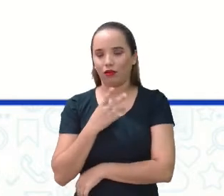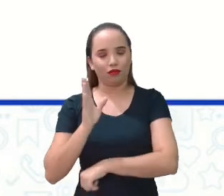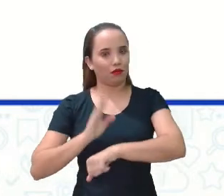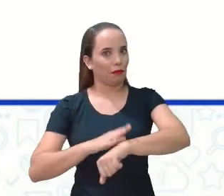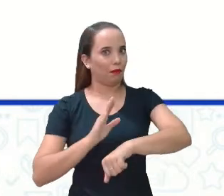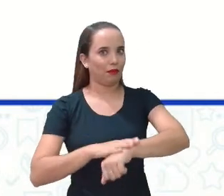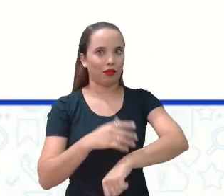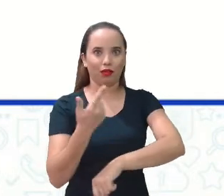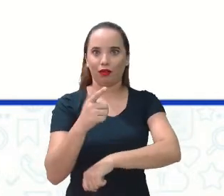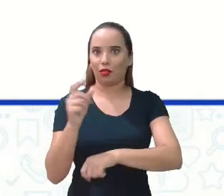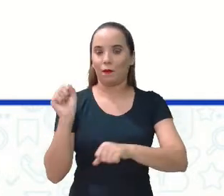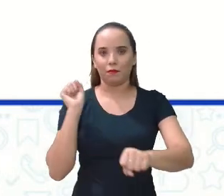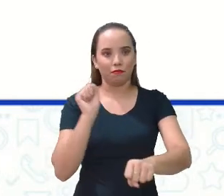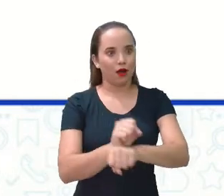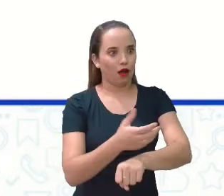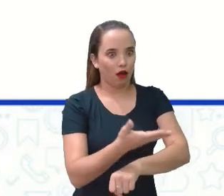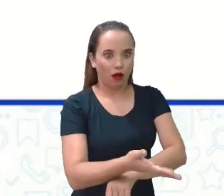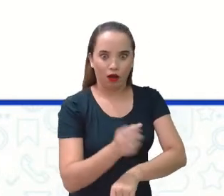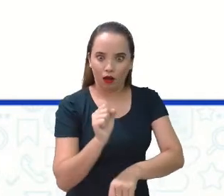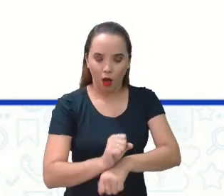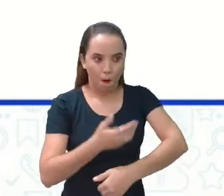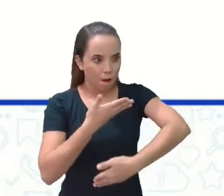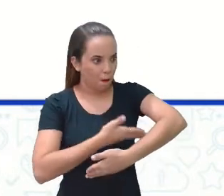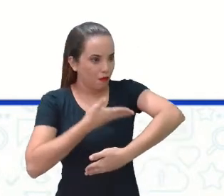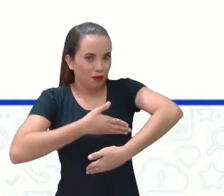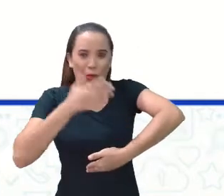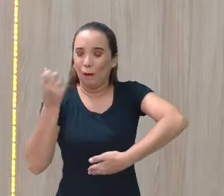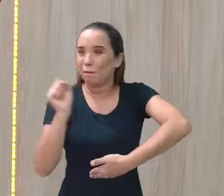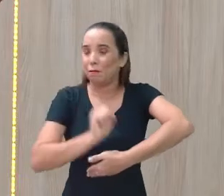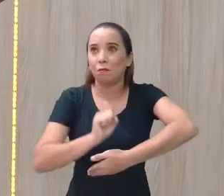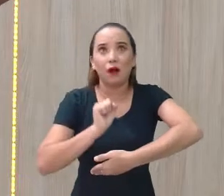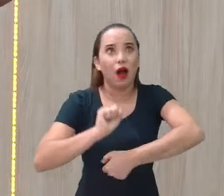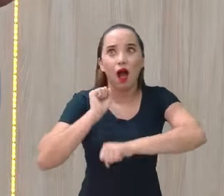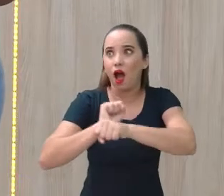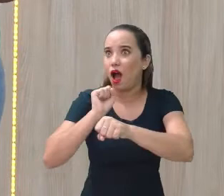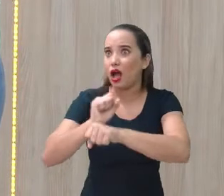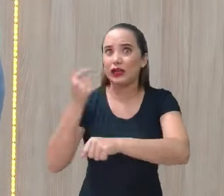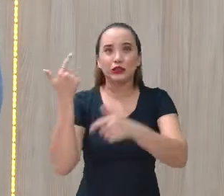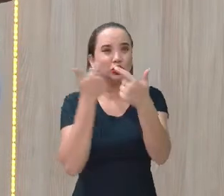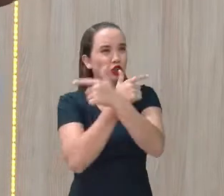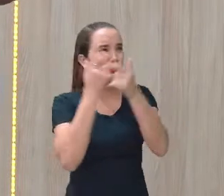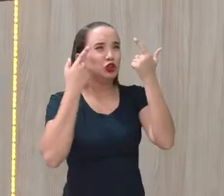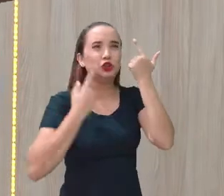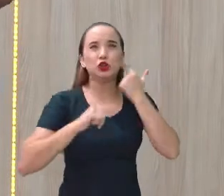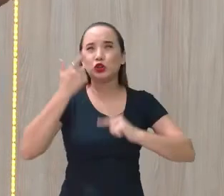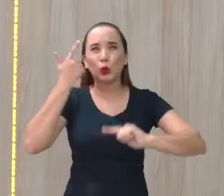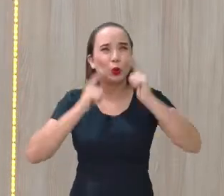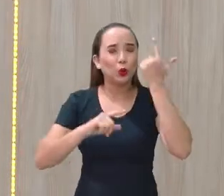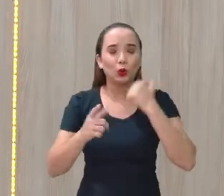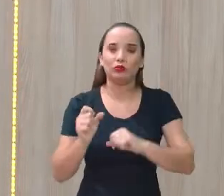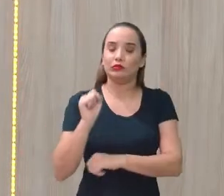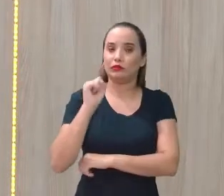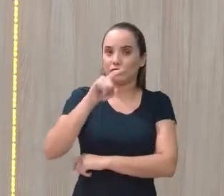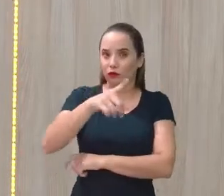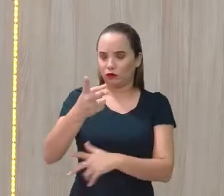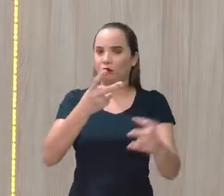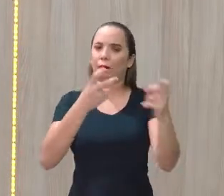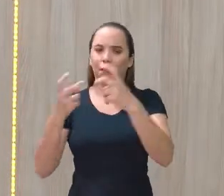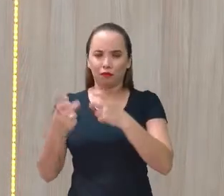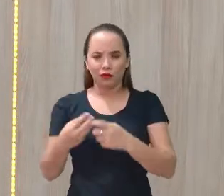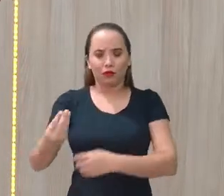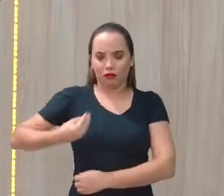mais novo, se você tem a vivência com a criança, você percebe que ela tenta se comunicar